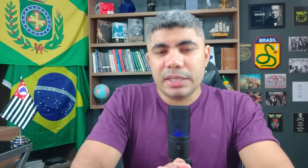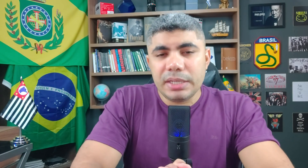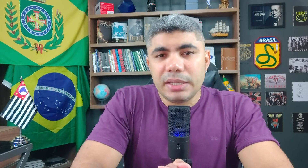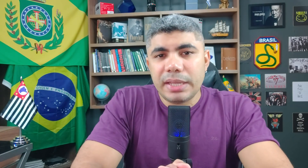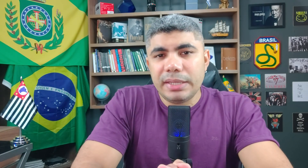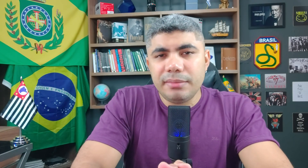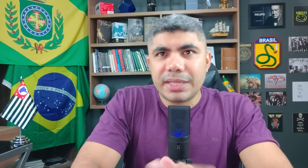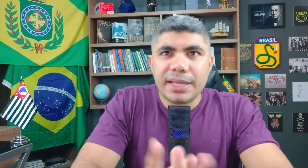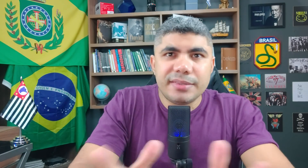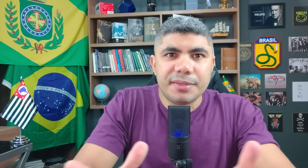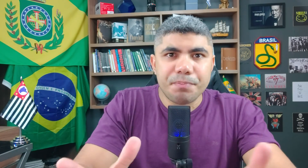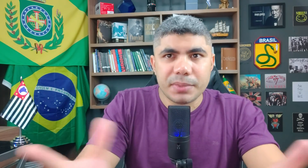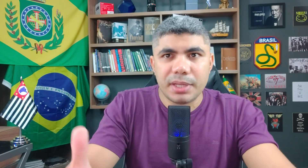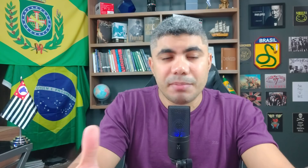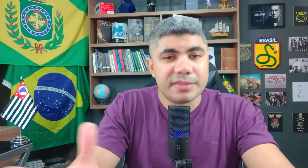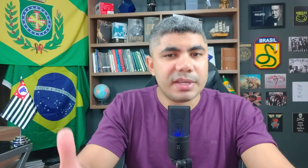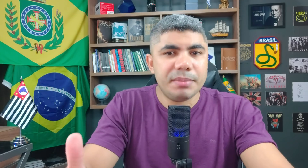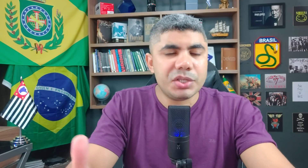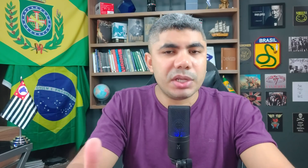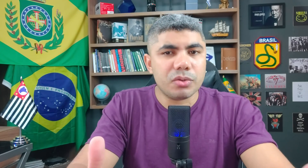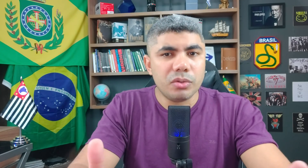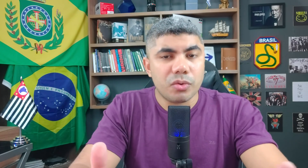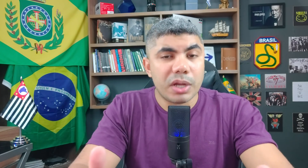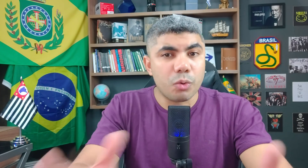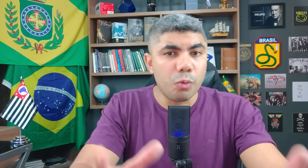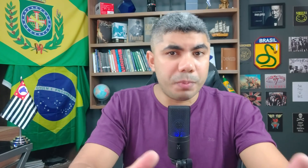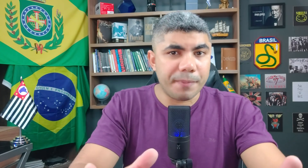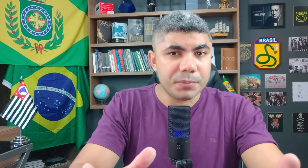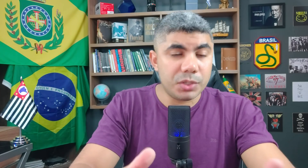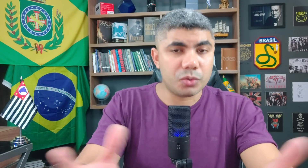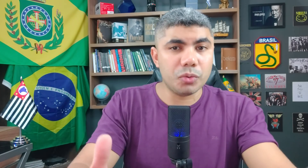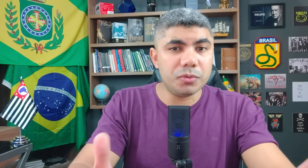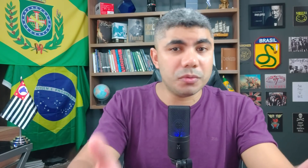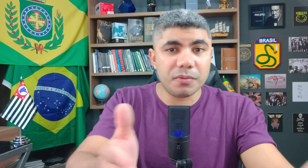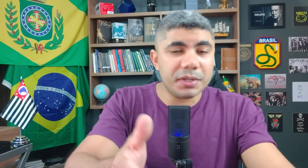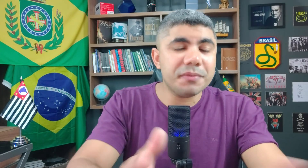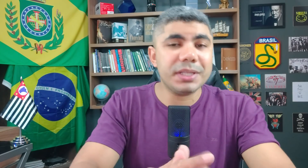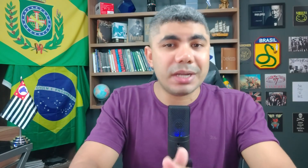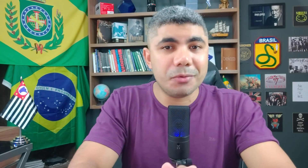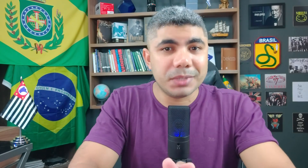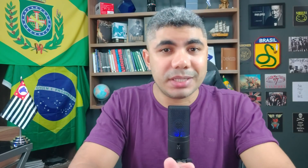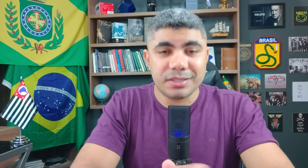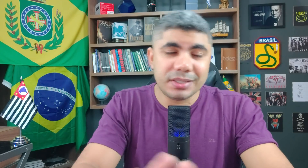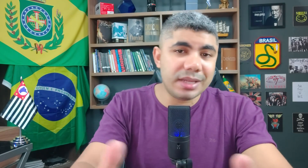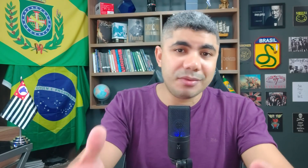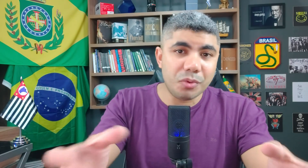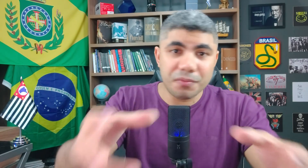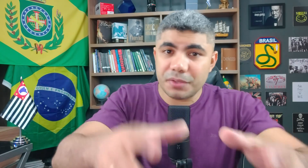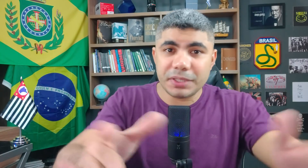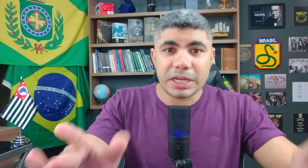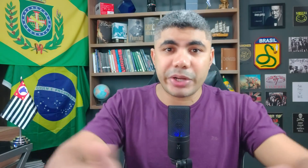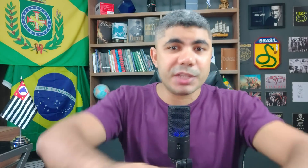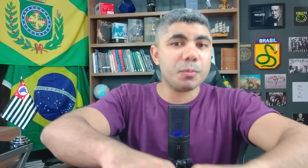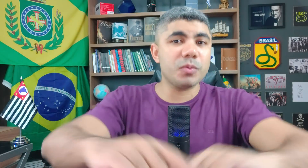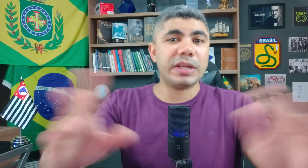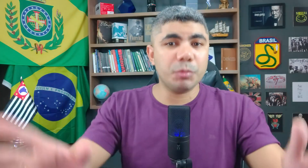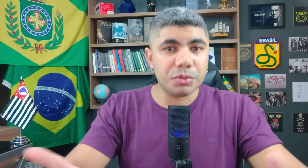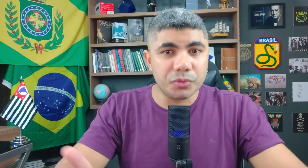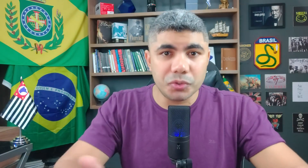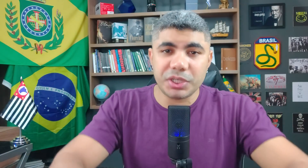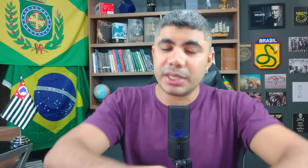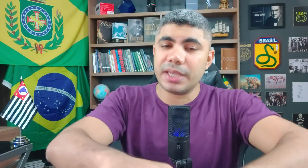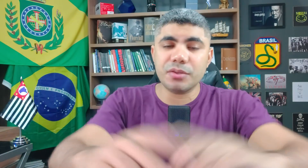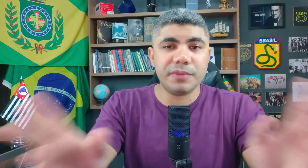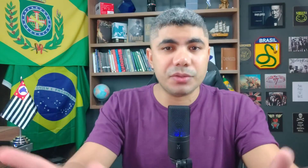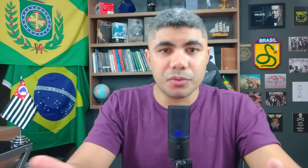como ir em tese não é basicamente ela colocou a culpa de tudo no governo federal ela disse que o governo federal é